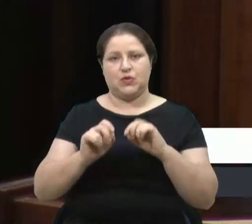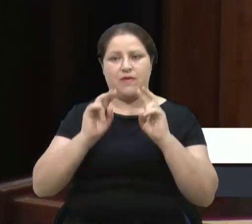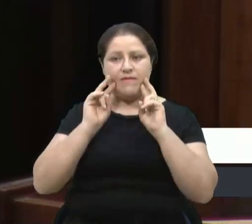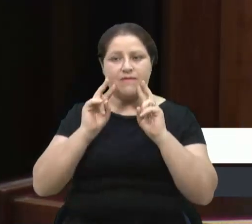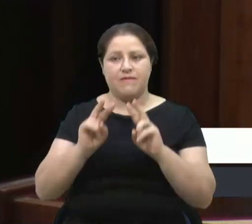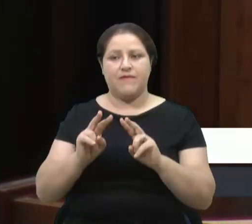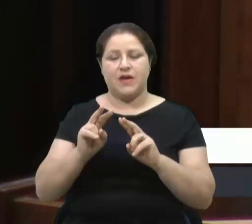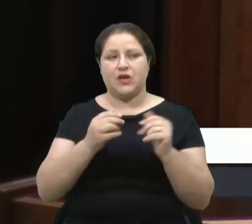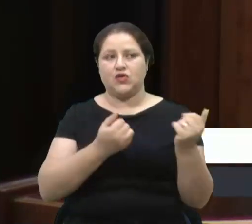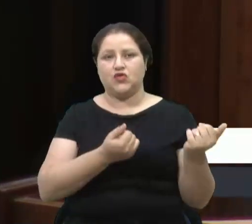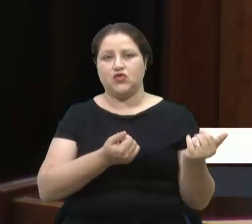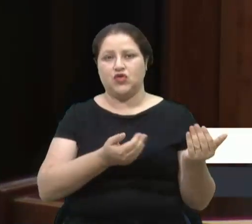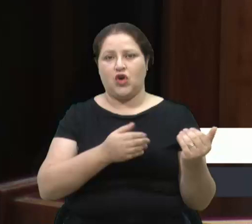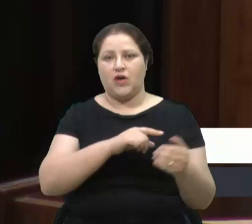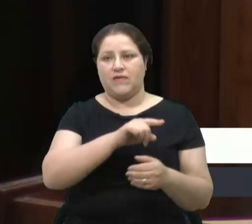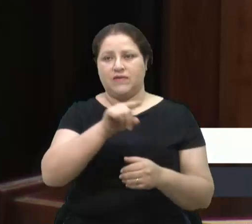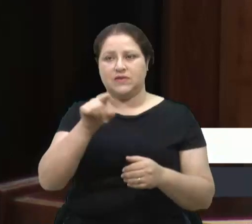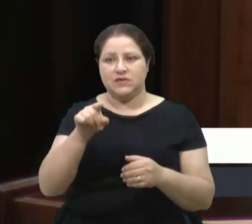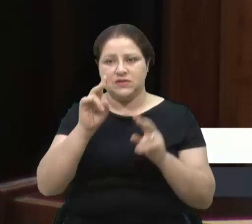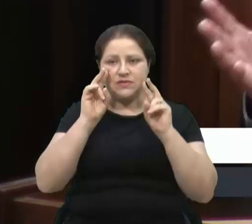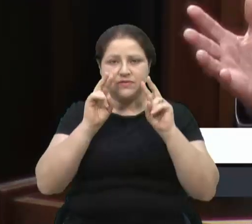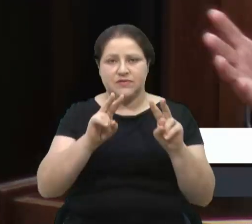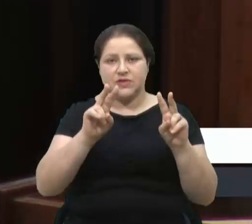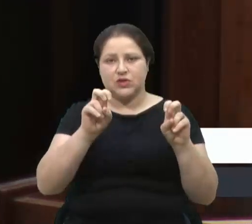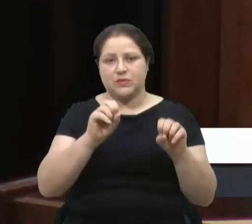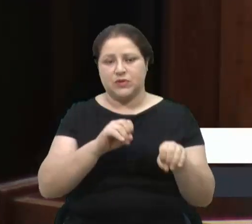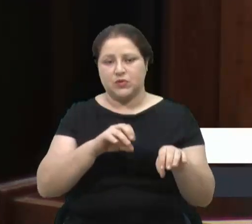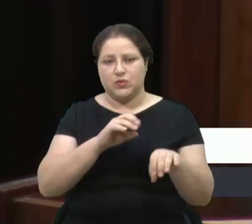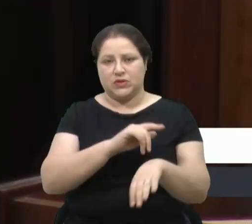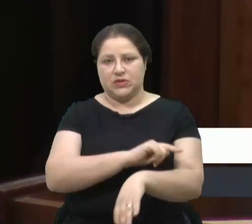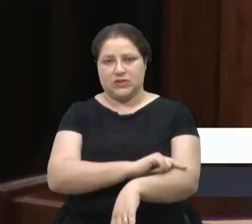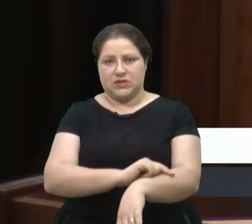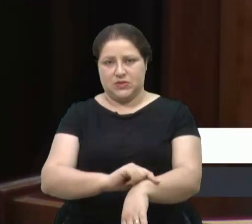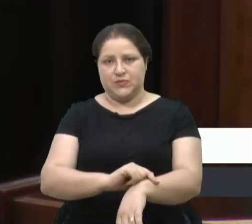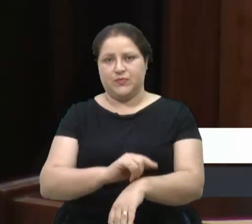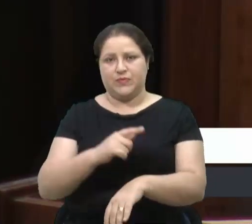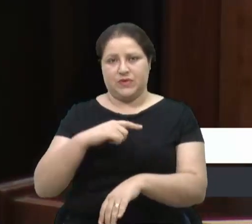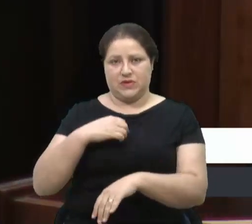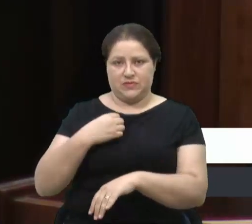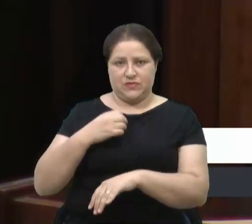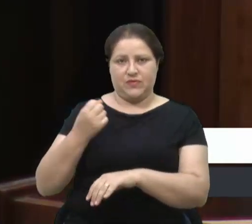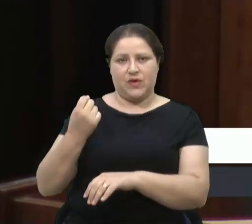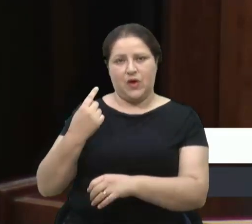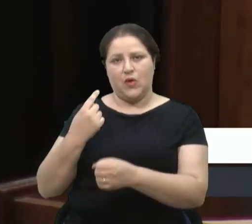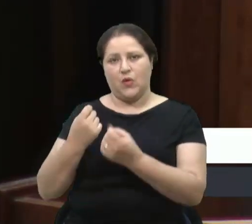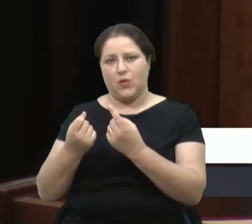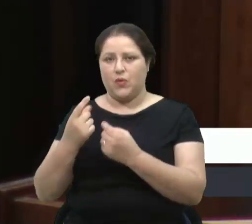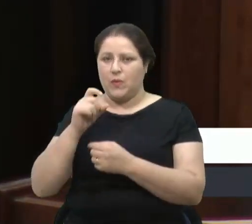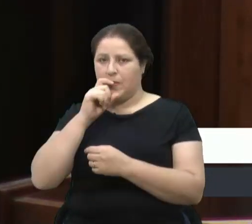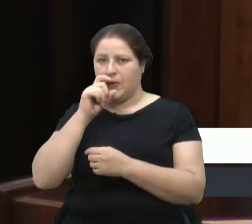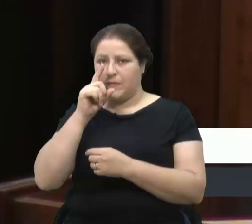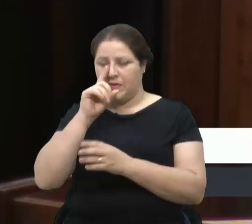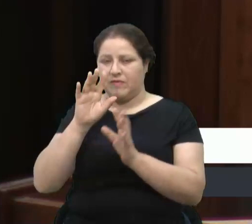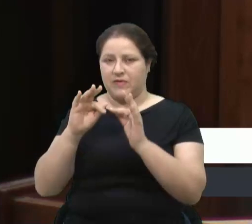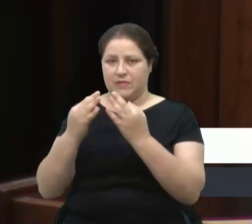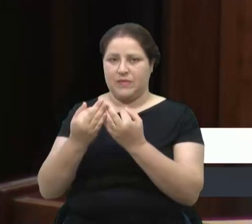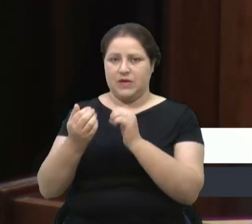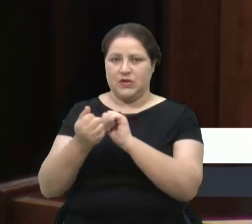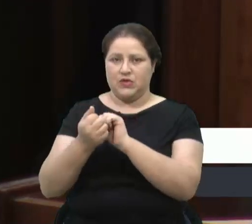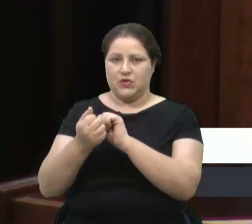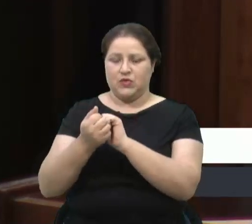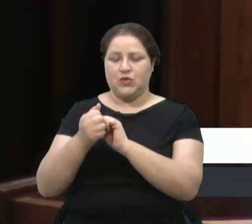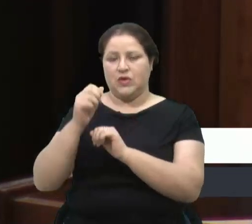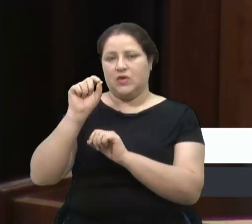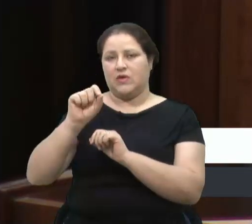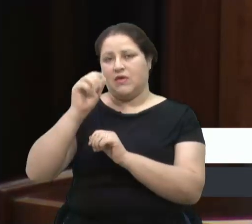para esses jovens e olhar para a educação aqui tem os pais algumas famílias também é que